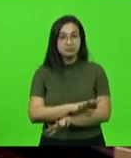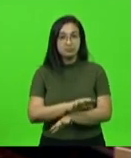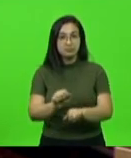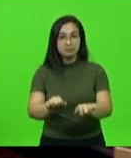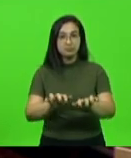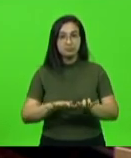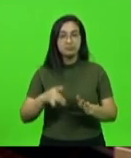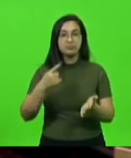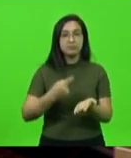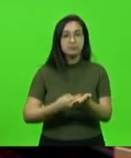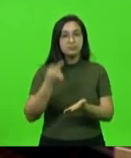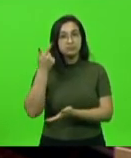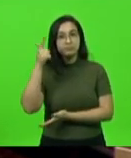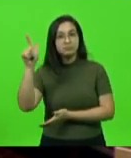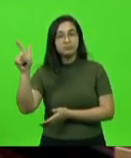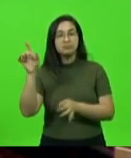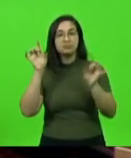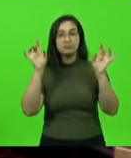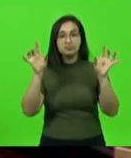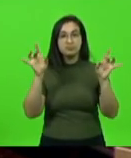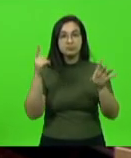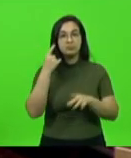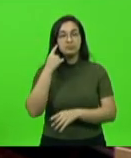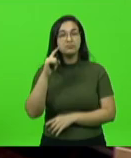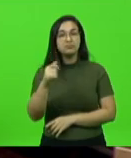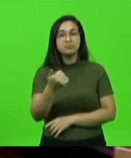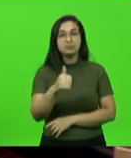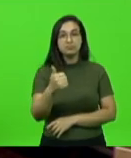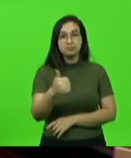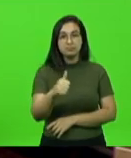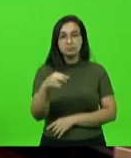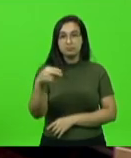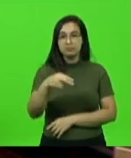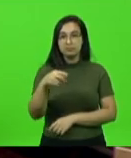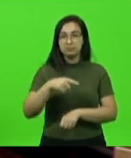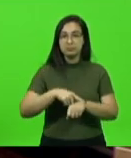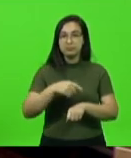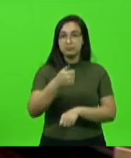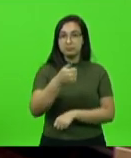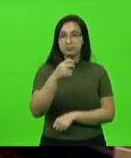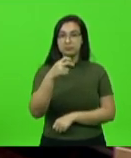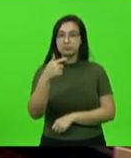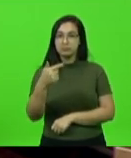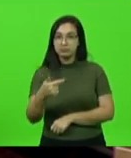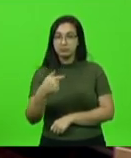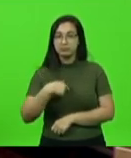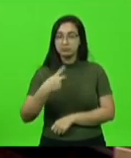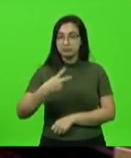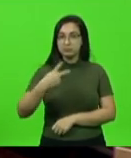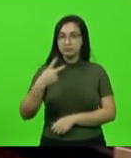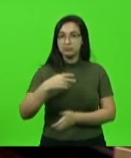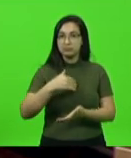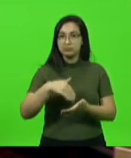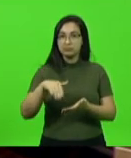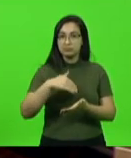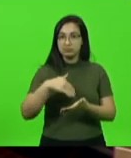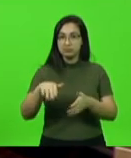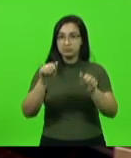convocou outra especial para o dia 11 de novembro, às 17 horas. Para constar, eu, segundo o secretário, lavrei a presente ata.